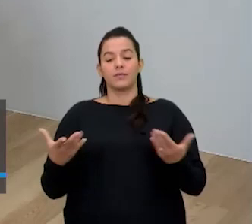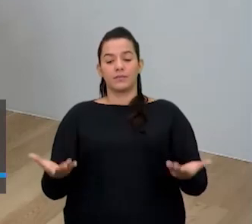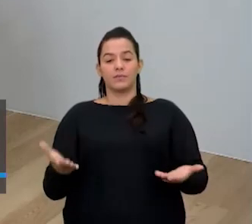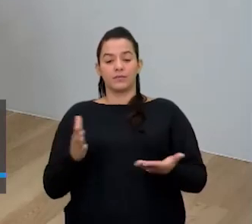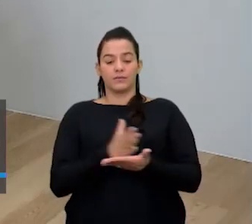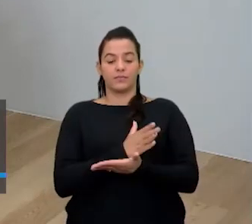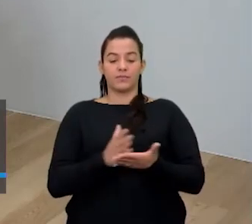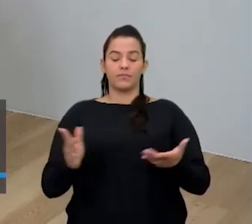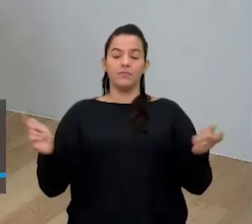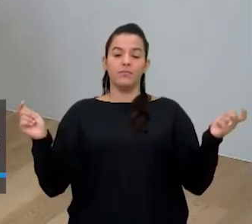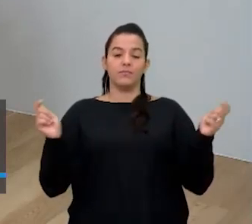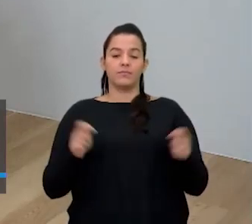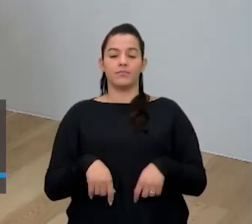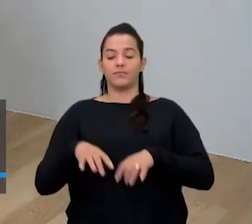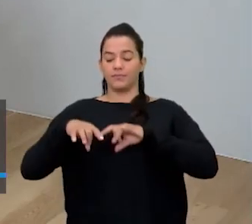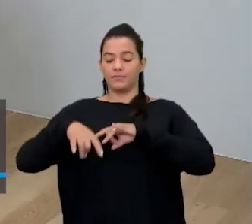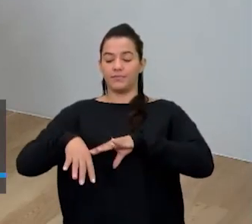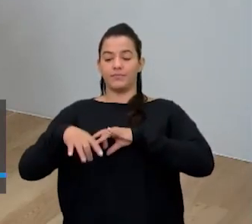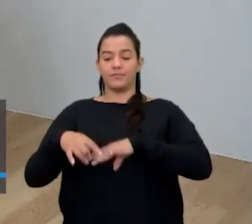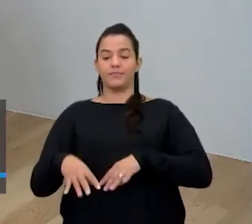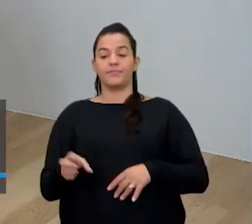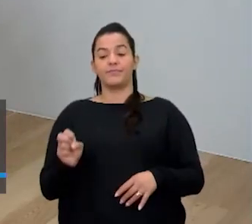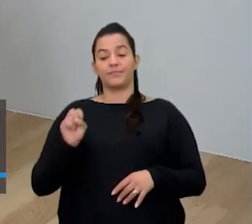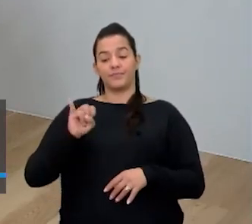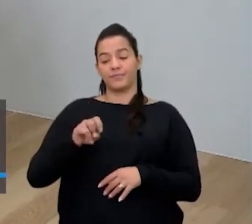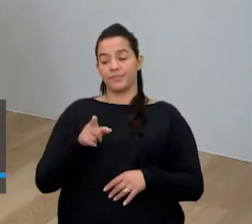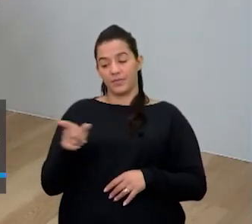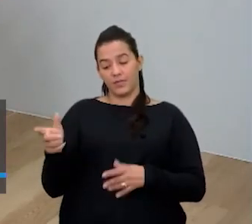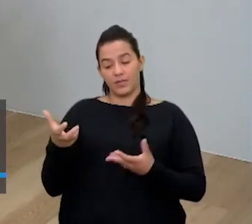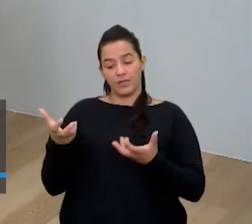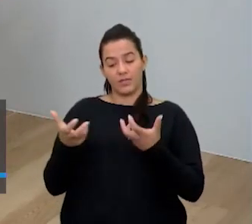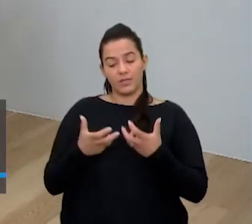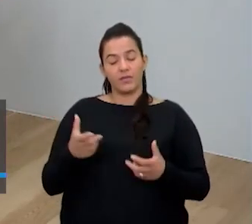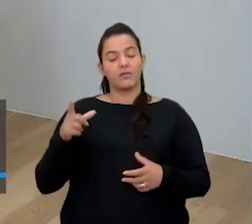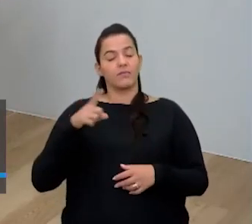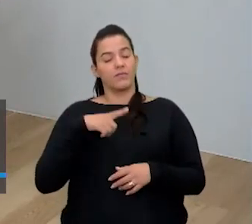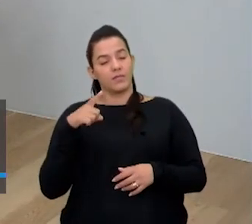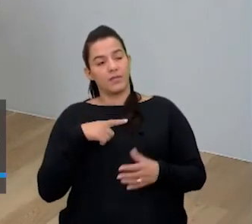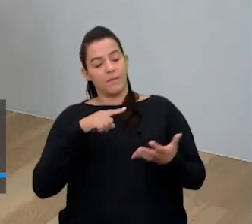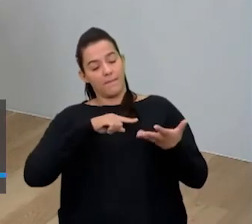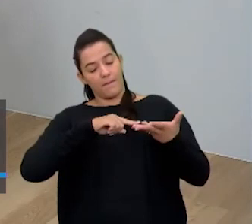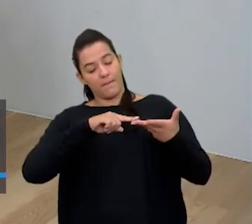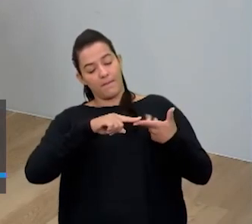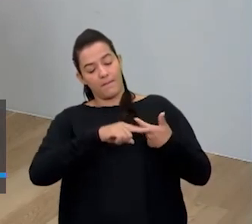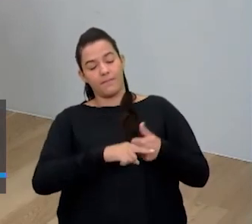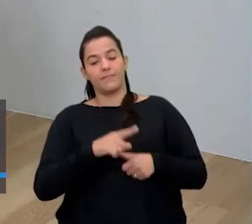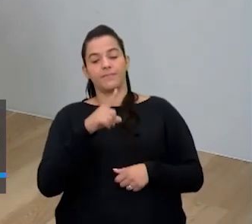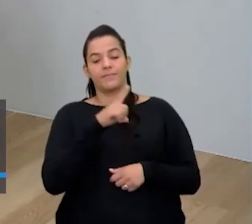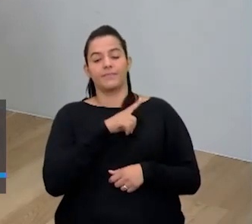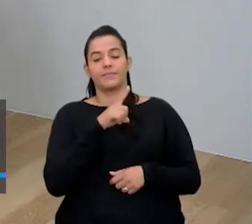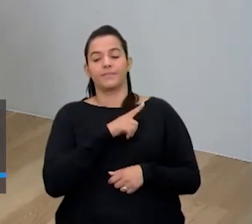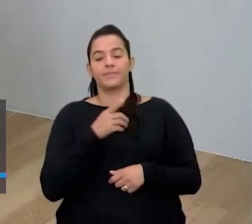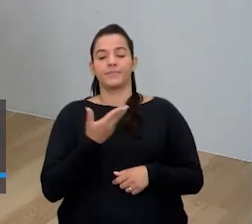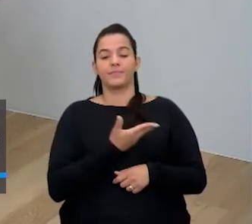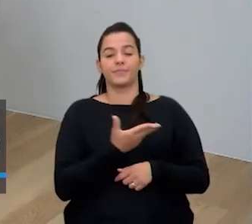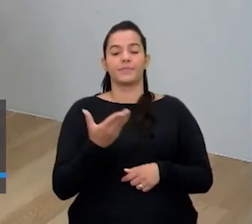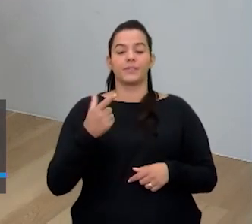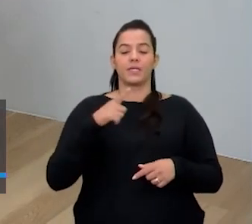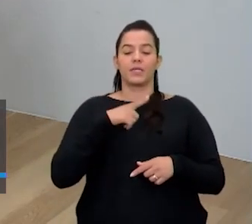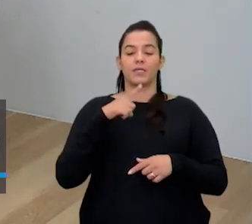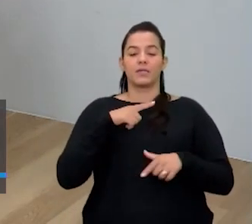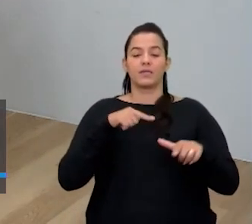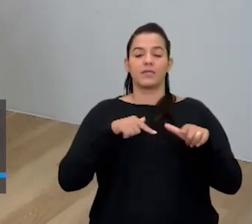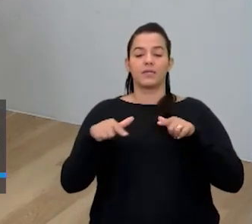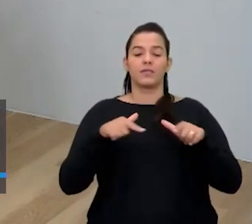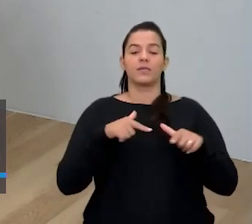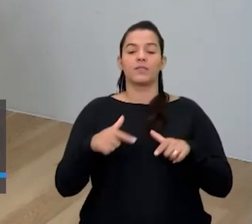com capacitação técnica. Se você quiser, vai ter isso para você fazer, e é por isso que ele trabalha em algo